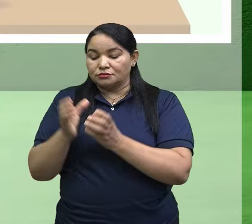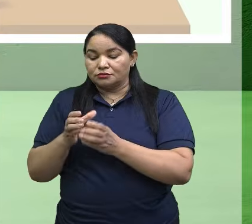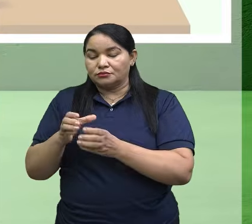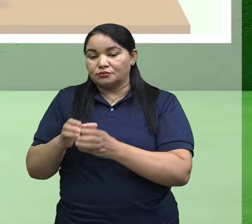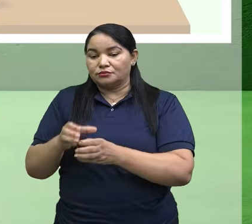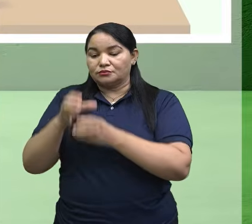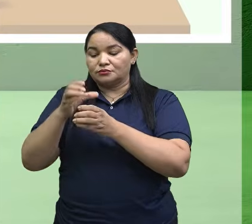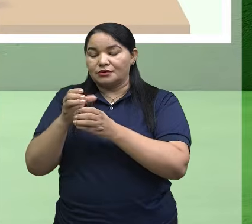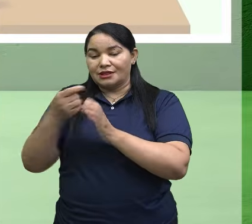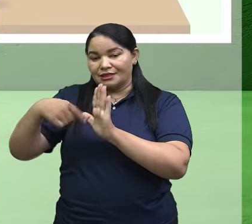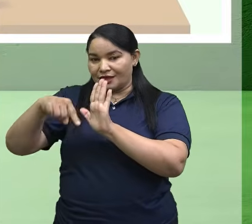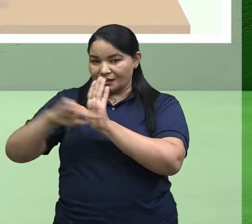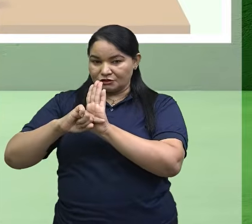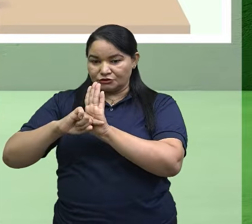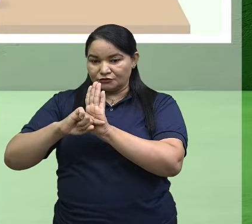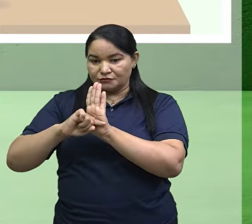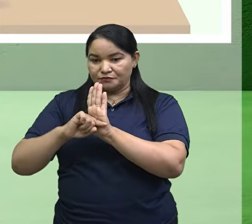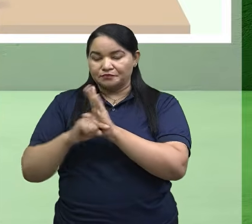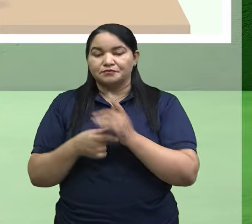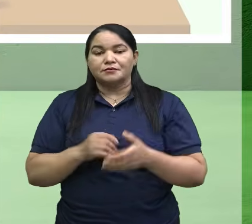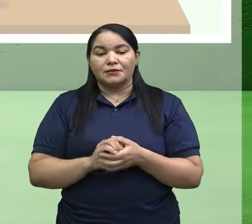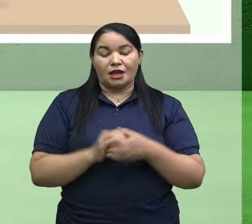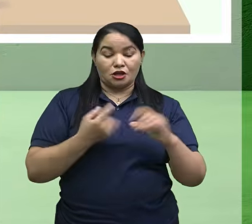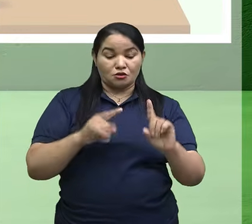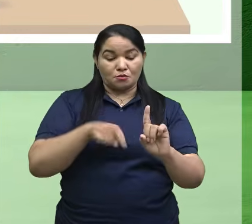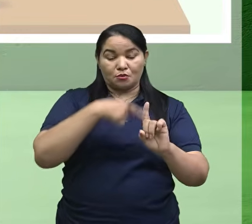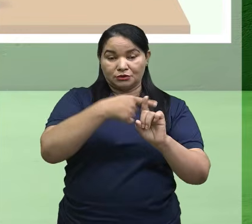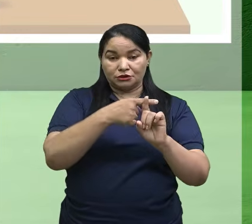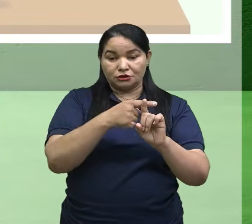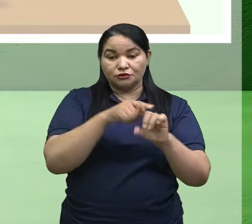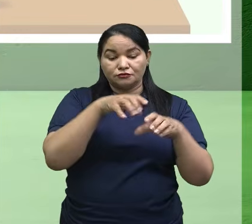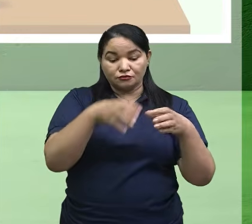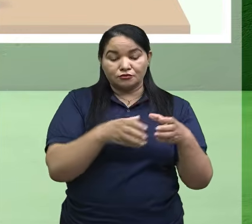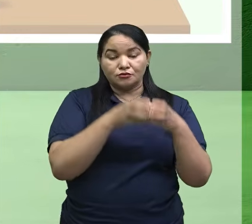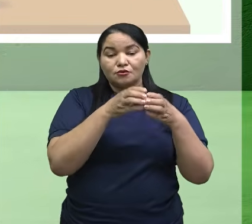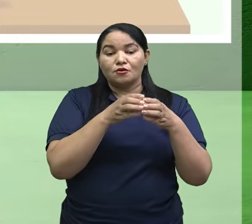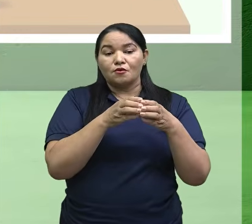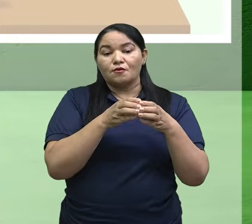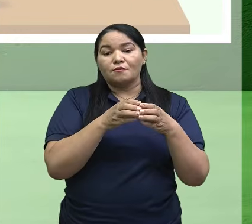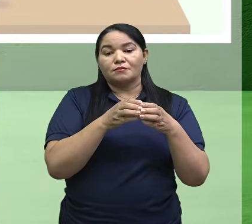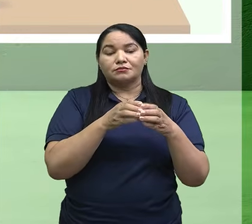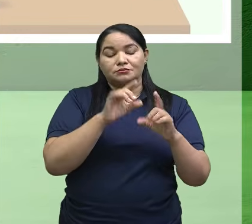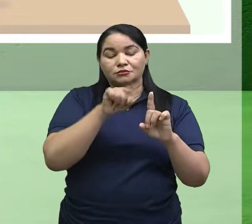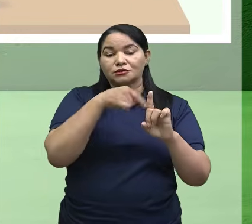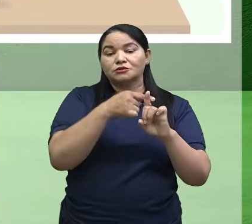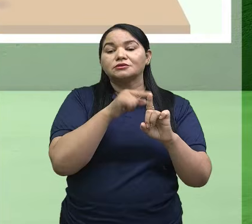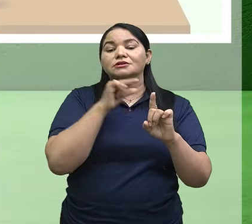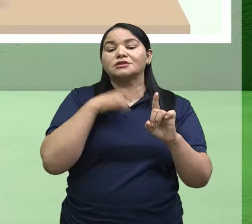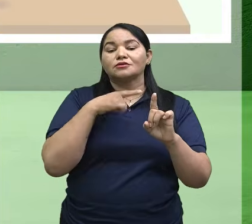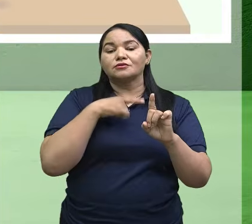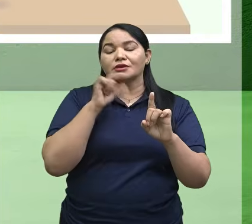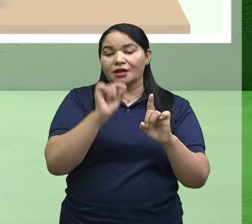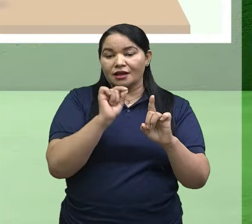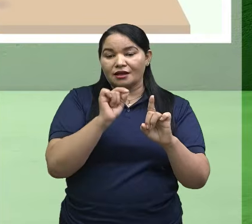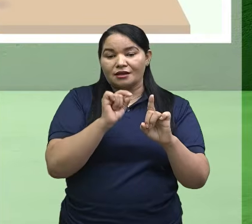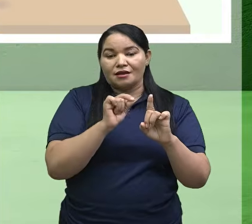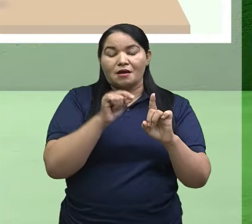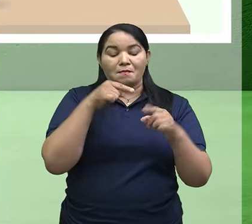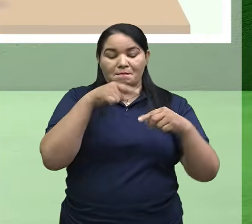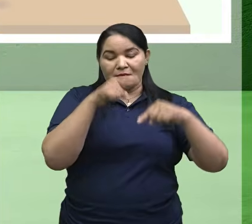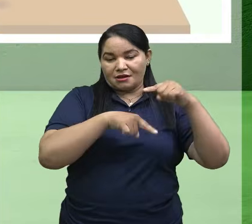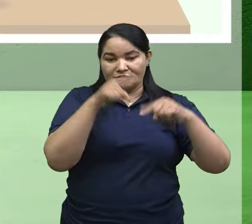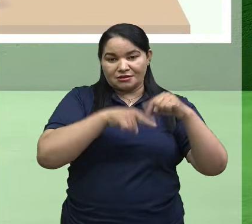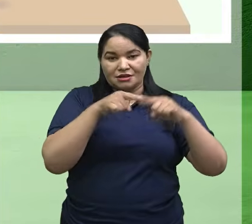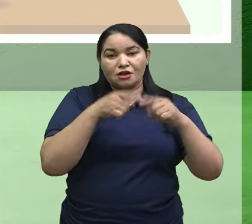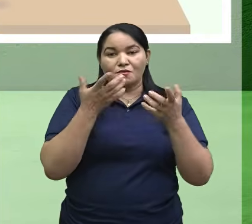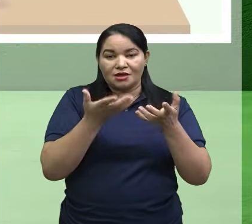cátodo, enquanto que no eletrodo positivo, o ânodo, deve ficar o metal que queremos usar para revestir a